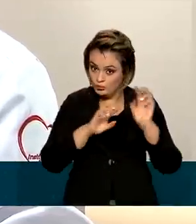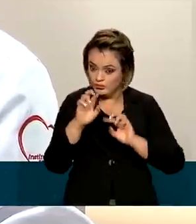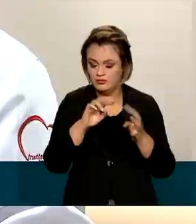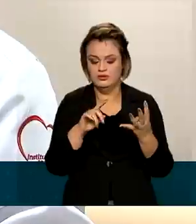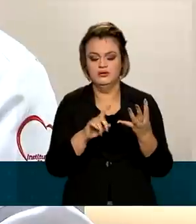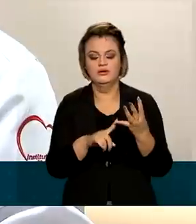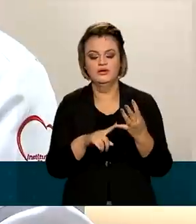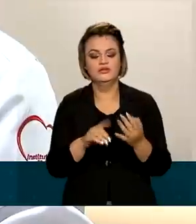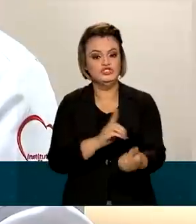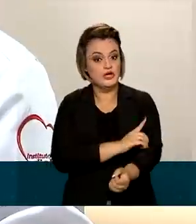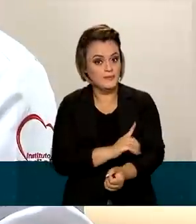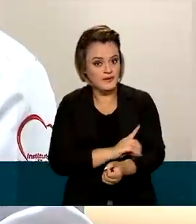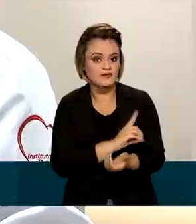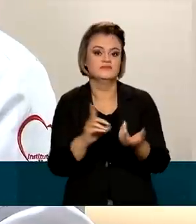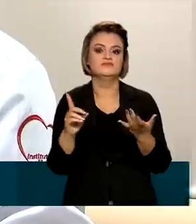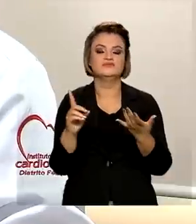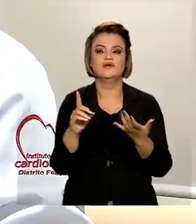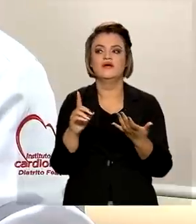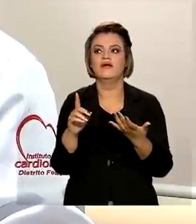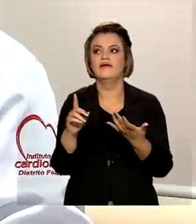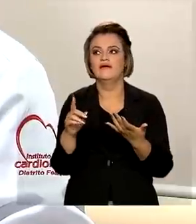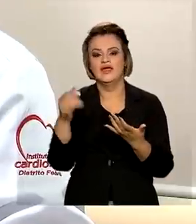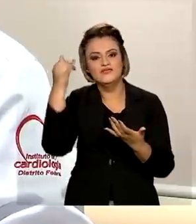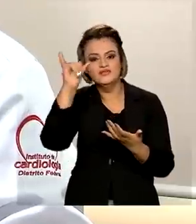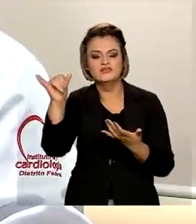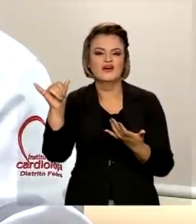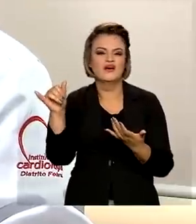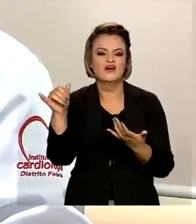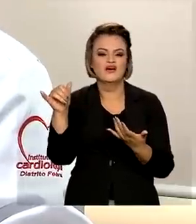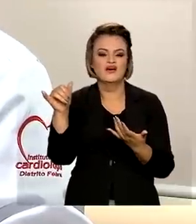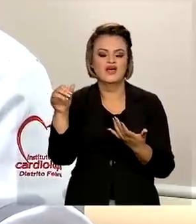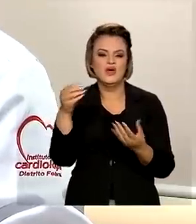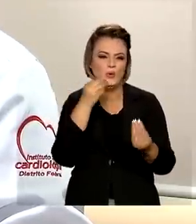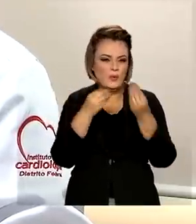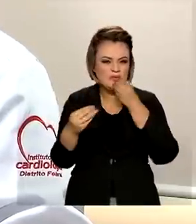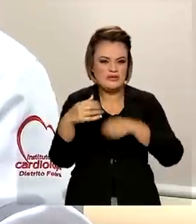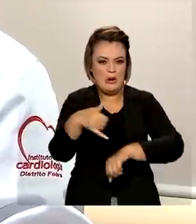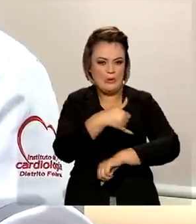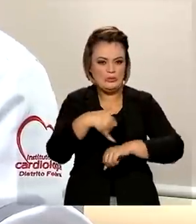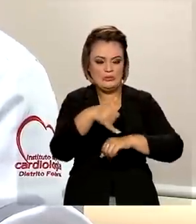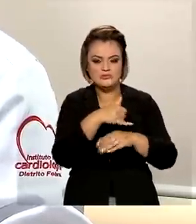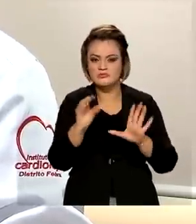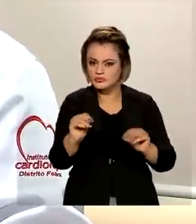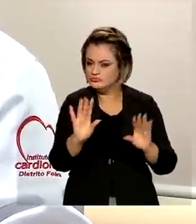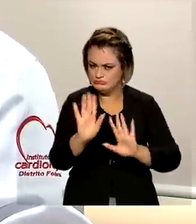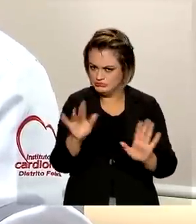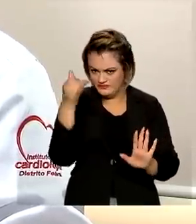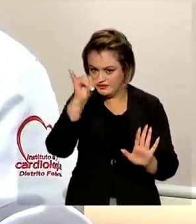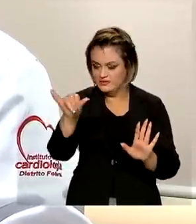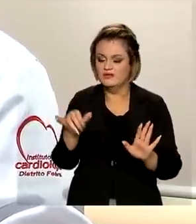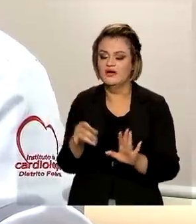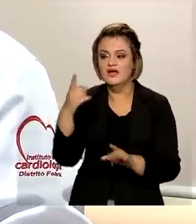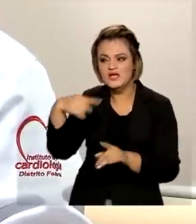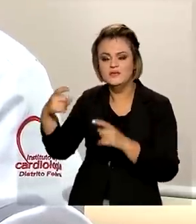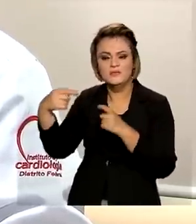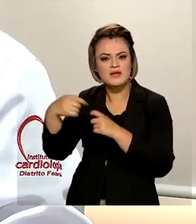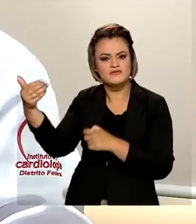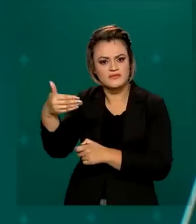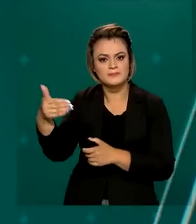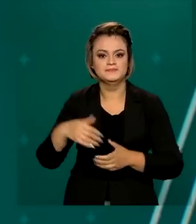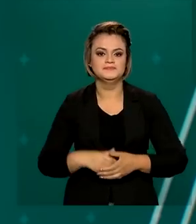é o controle do diabetes, é diminuir o consumo de comidas gordas, é procurar o médico, fazer seus exames de